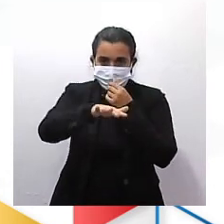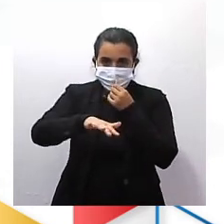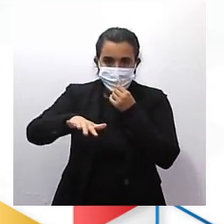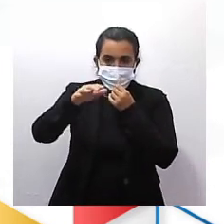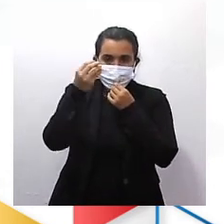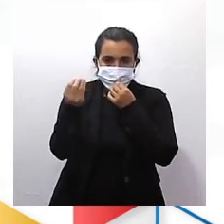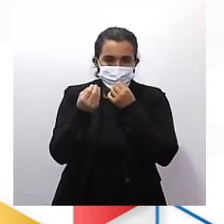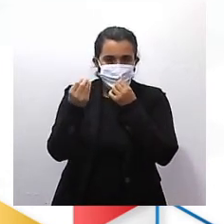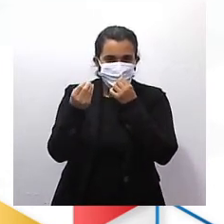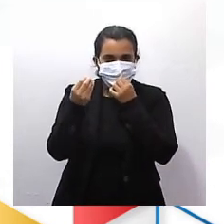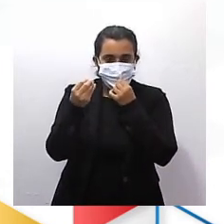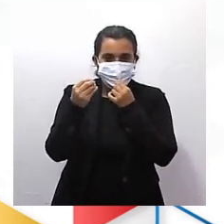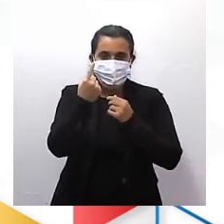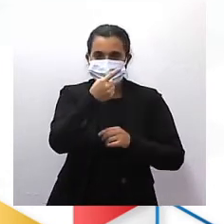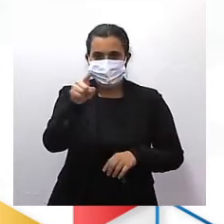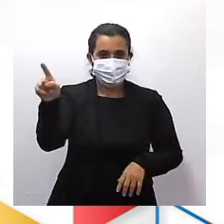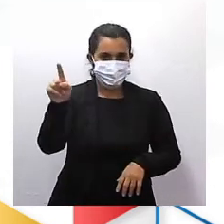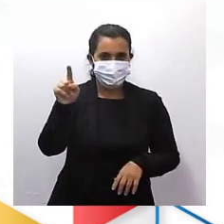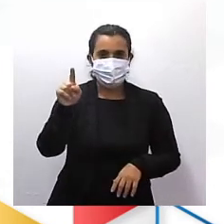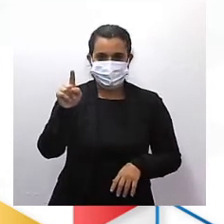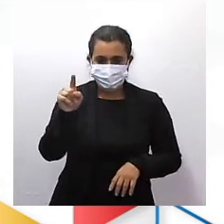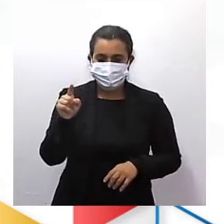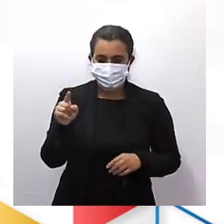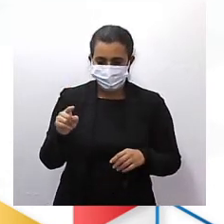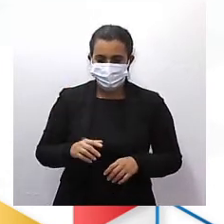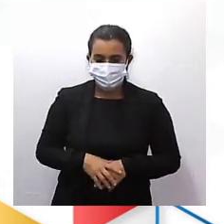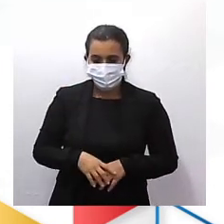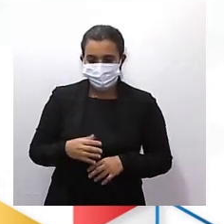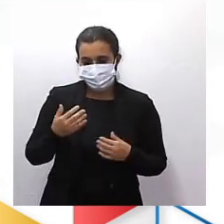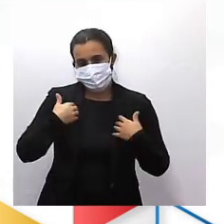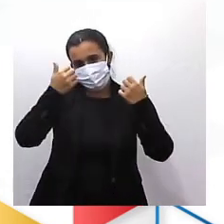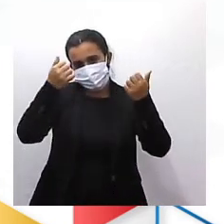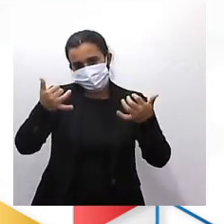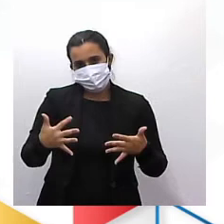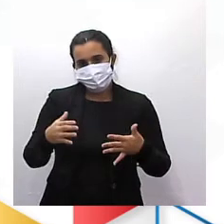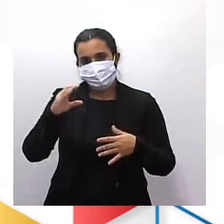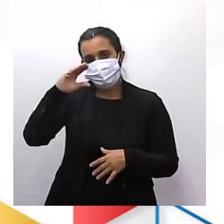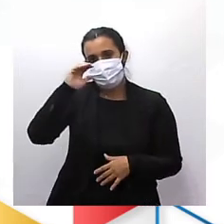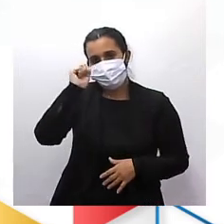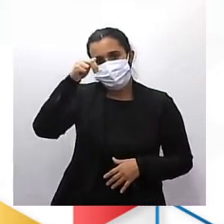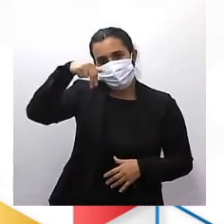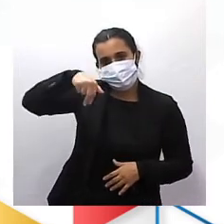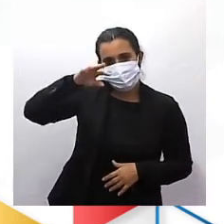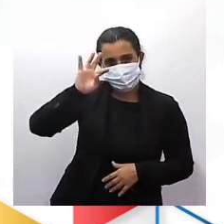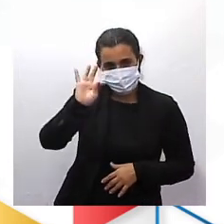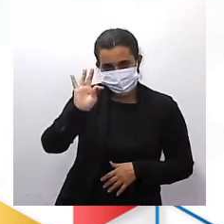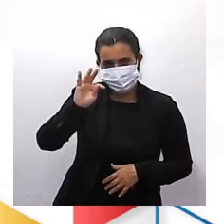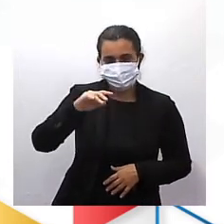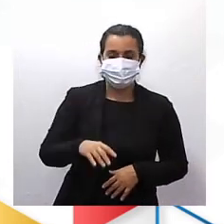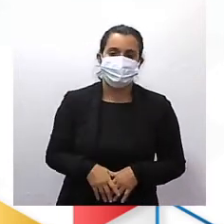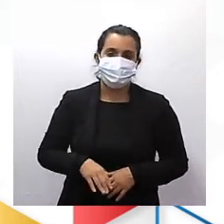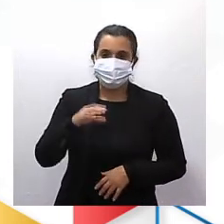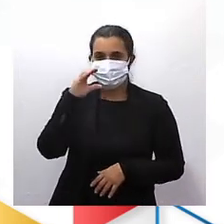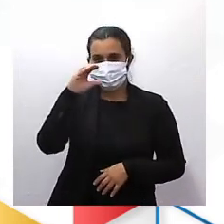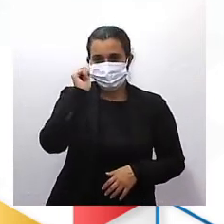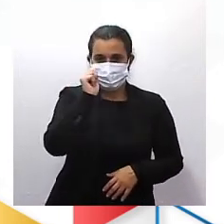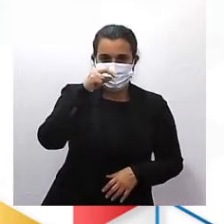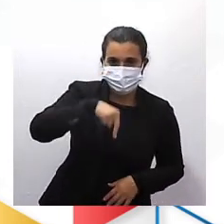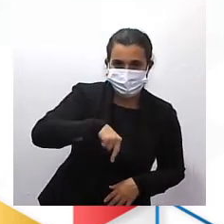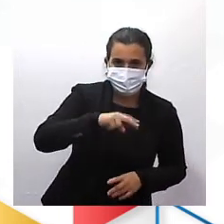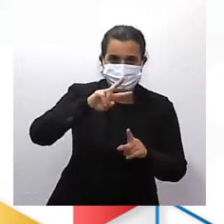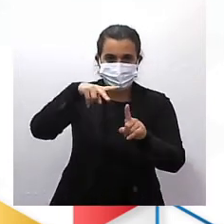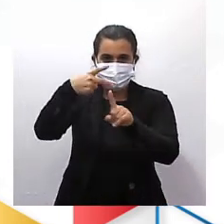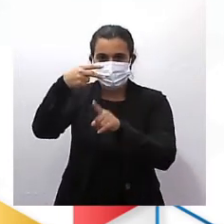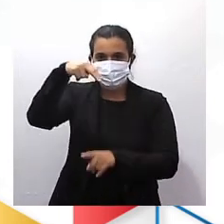essa solicitação de negativa. Então, só repetindo aí, ó, can't, não pode, I can't, eu não posso.